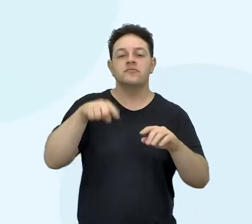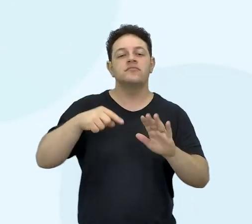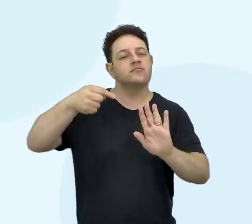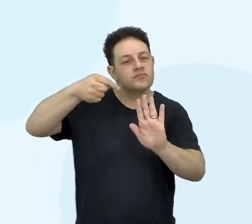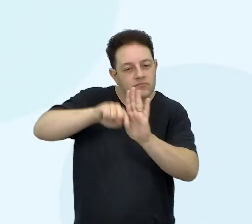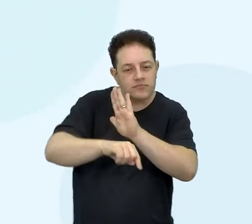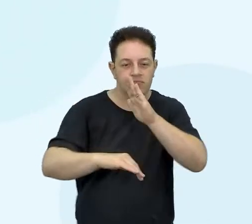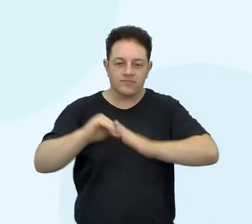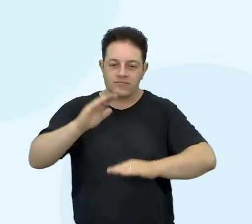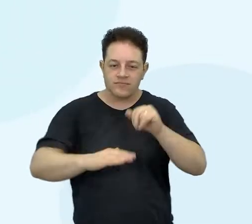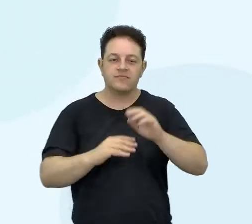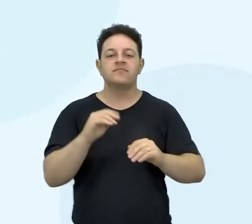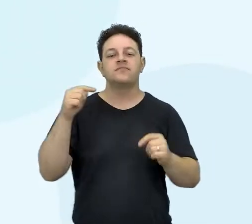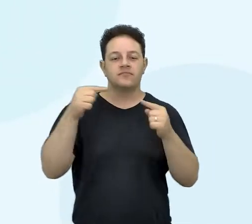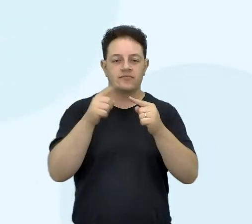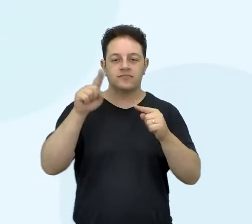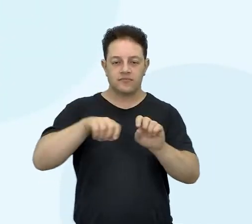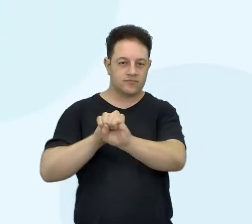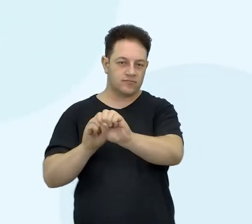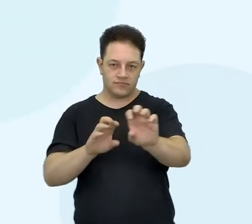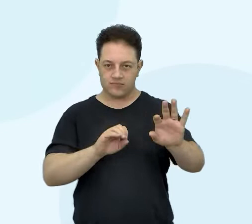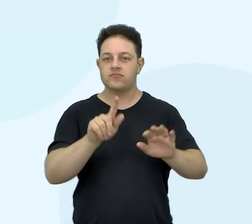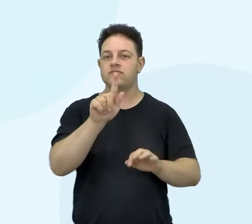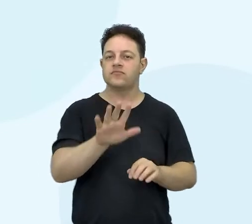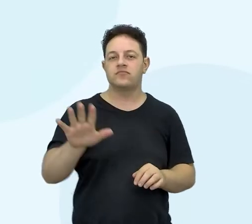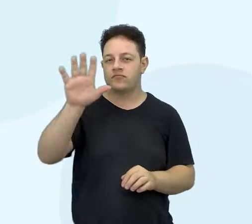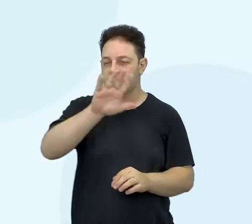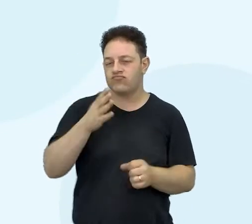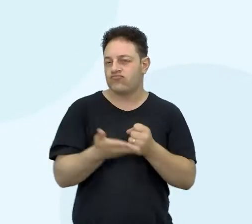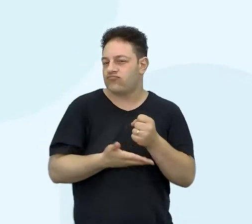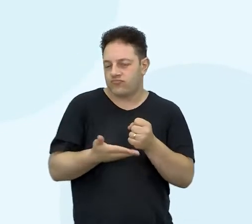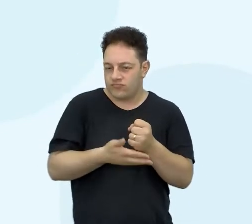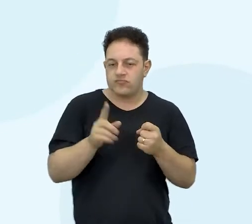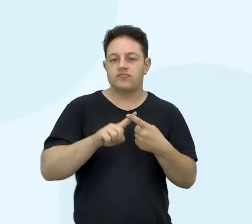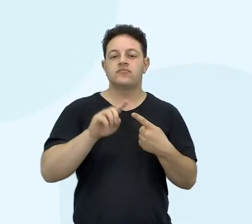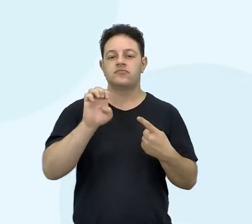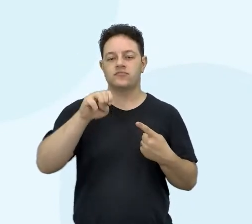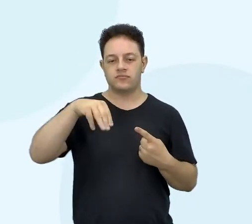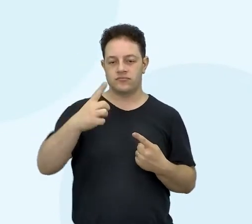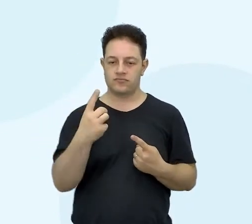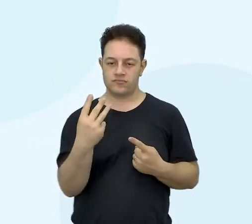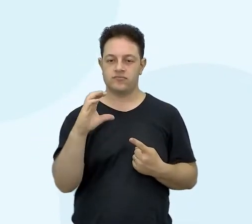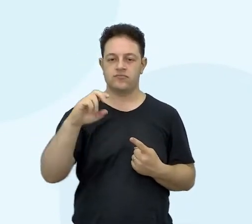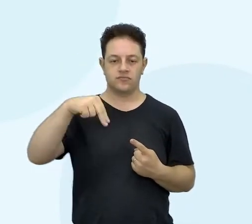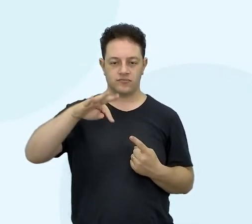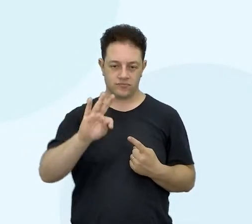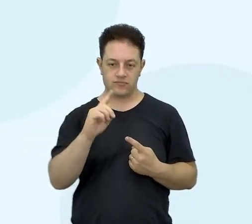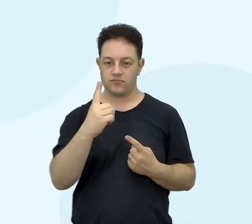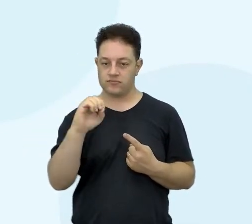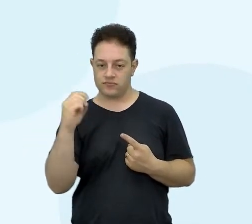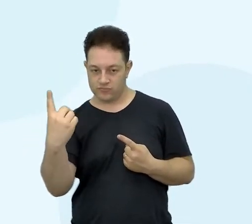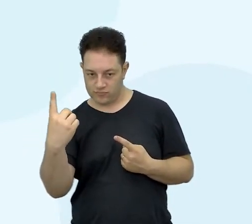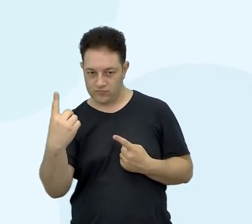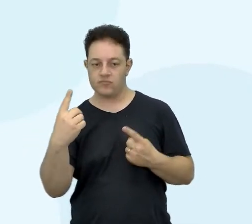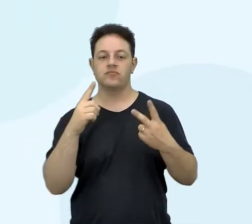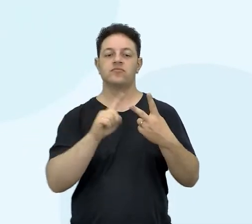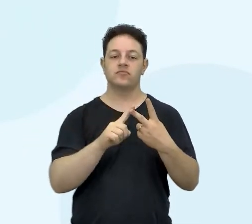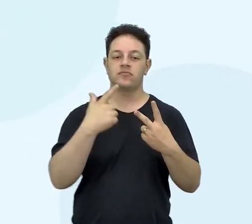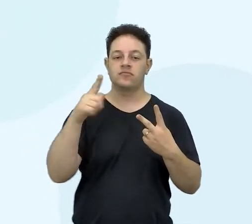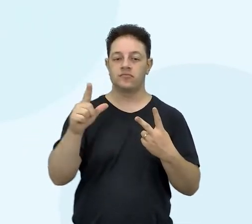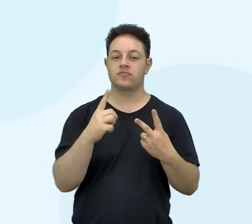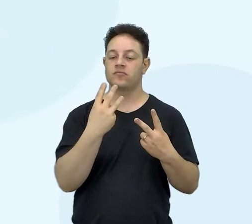aprofundar as habilidades relacionadas à formação geral básica, EM13, CNT 101 e